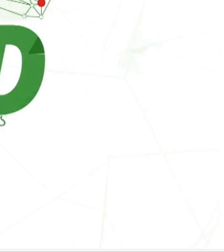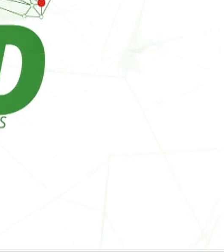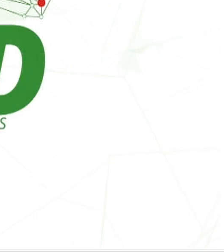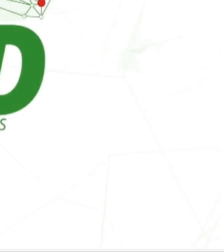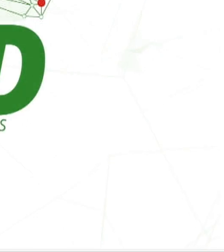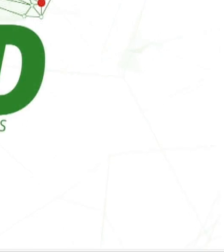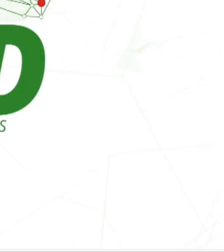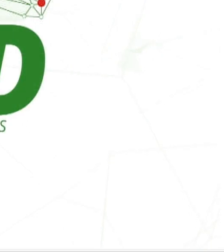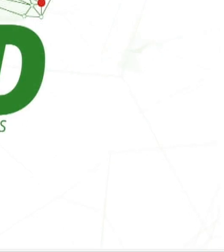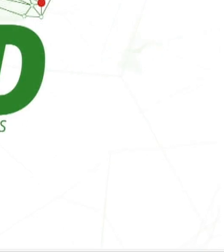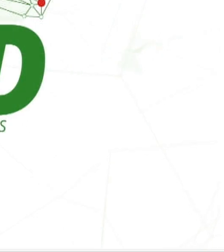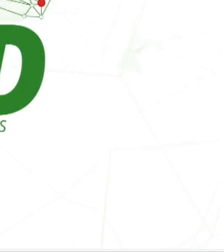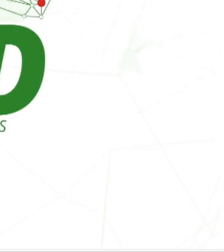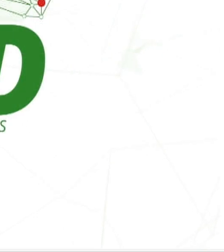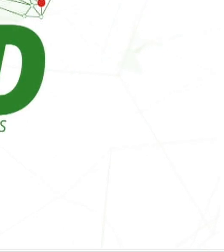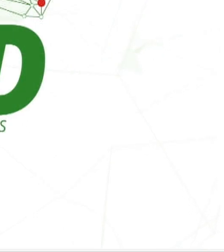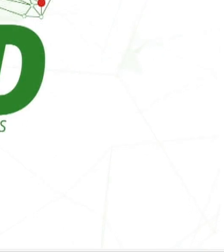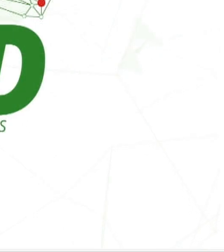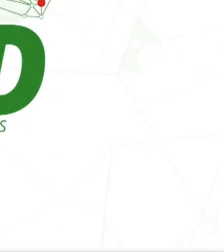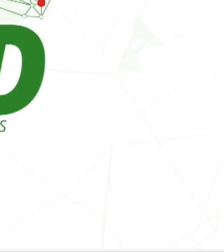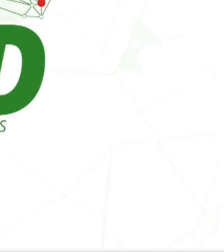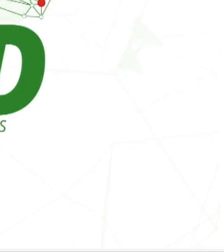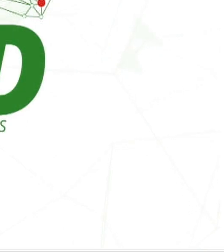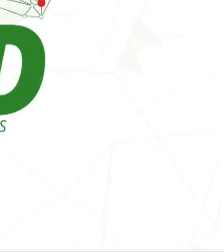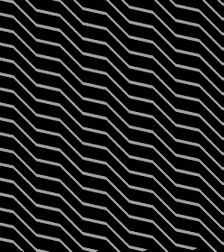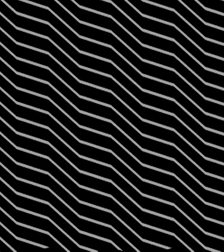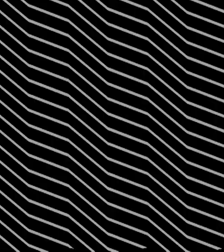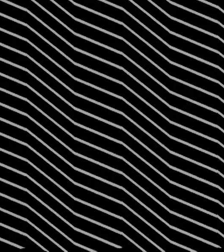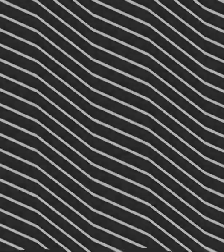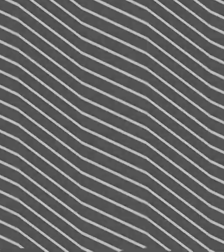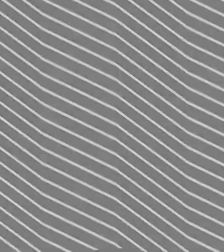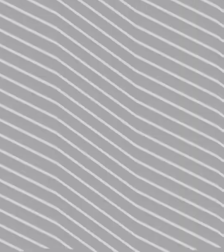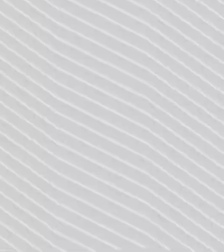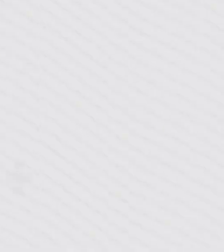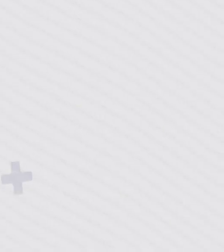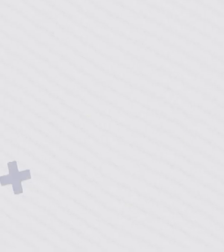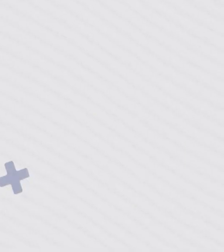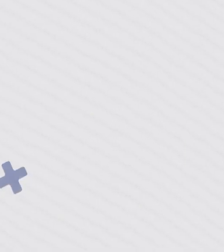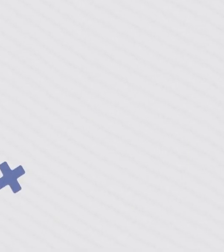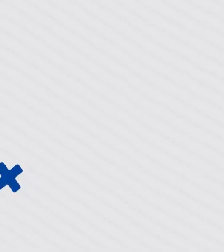Educação à distância, mudando realidades.